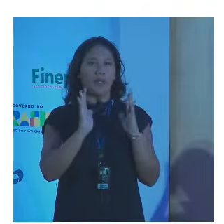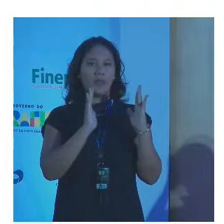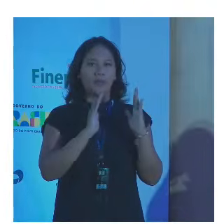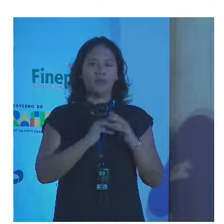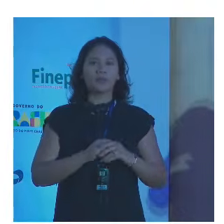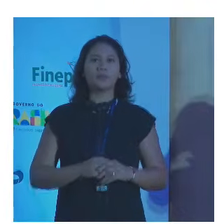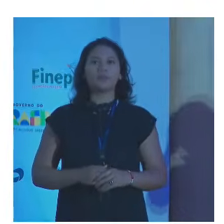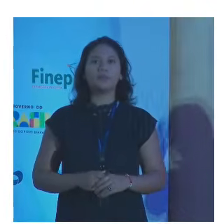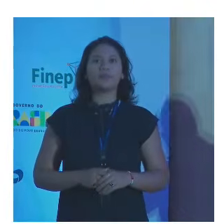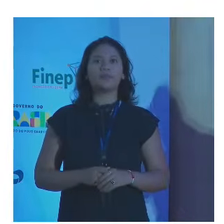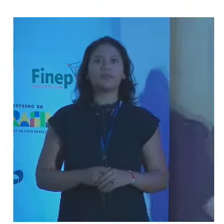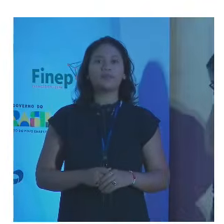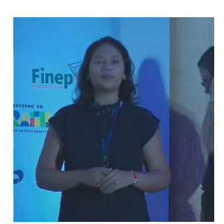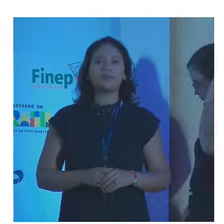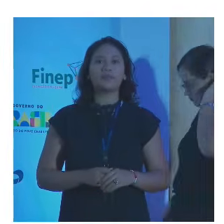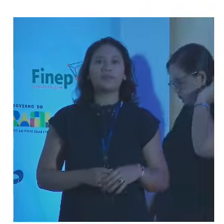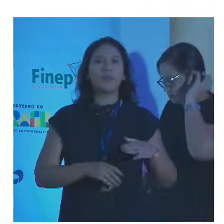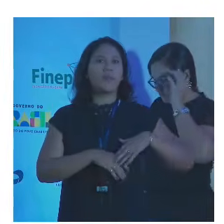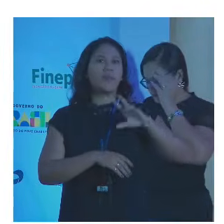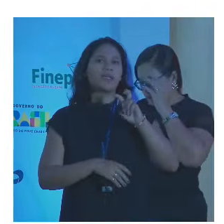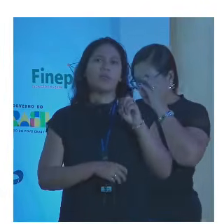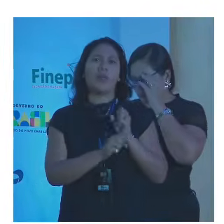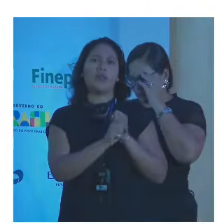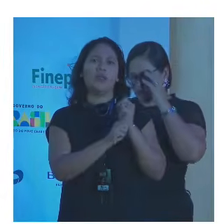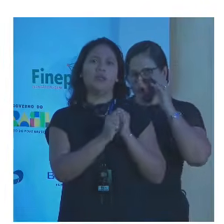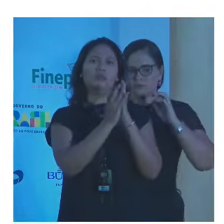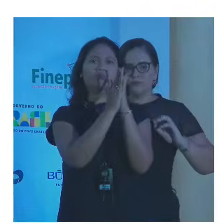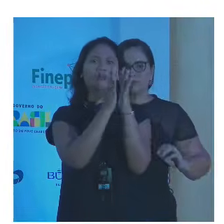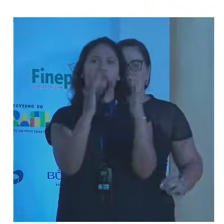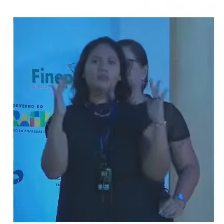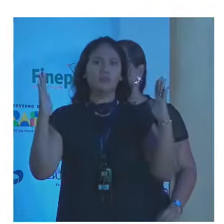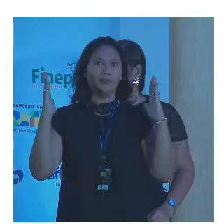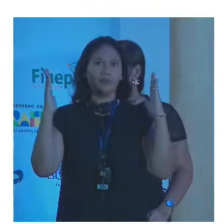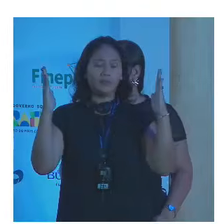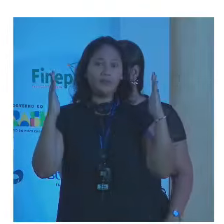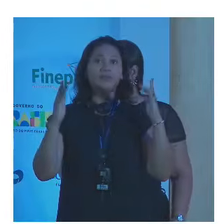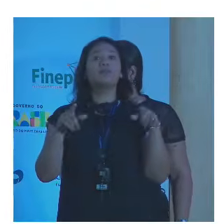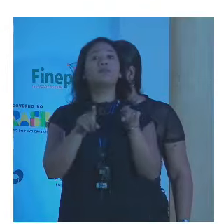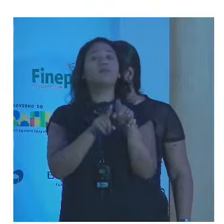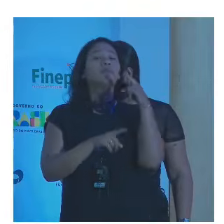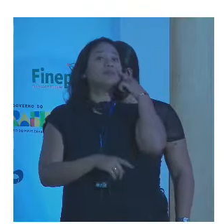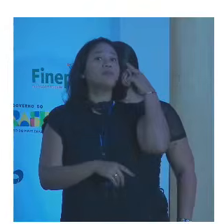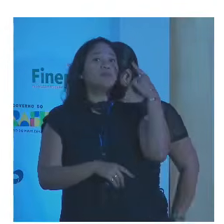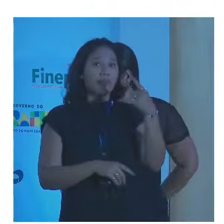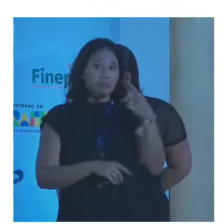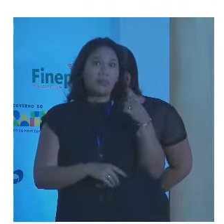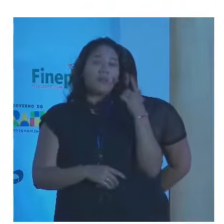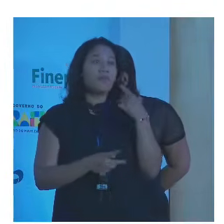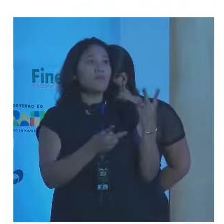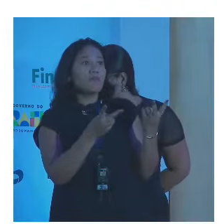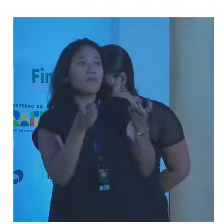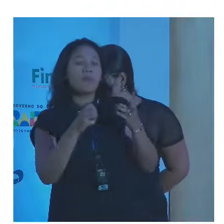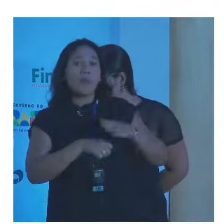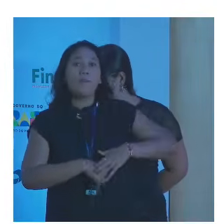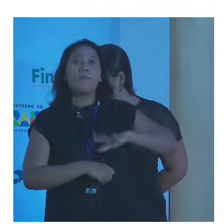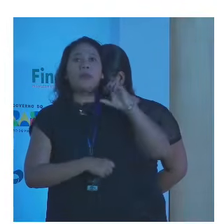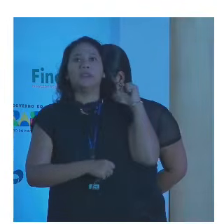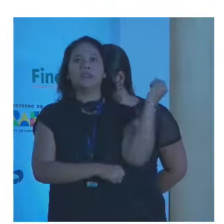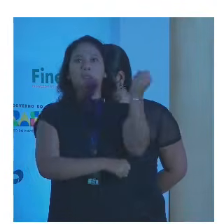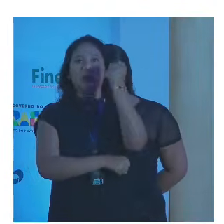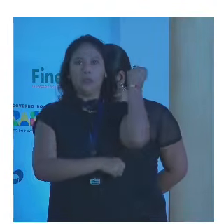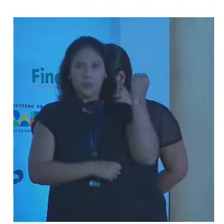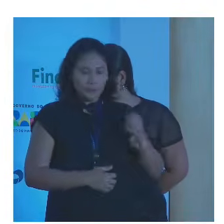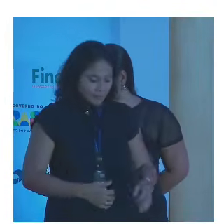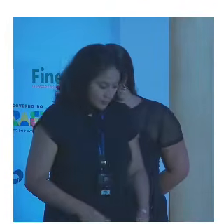de mais de 50 anos, na verdade, né? E a gente vê que está se tornando mais extremo. O